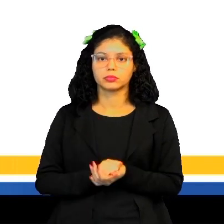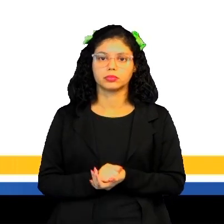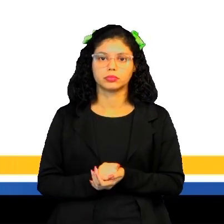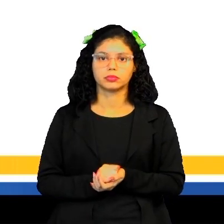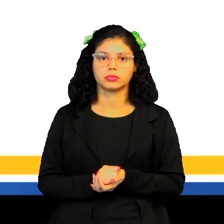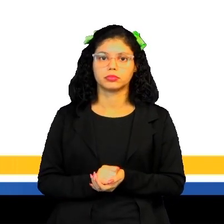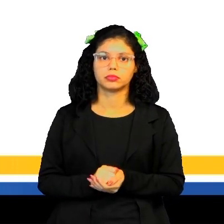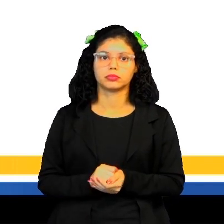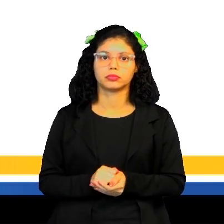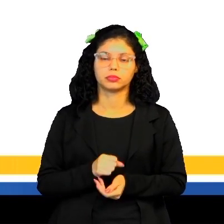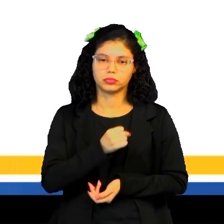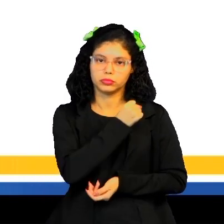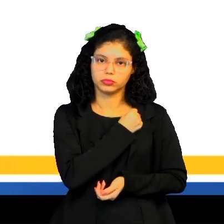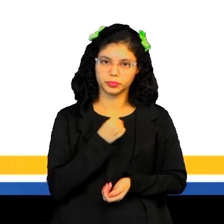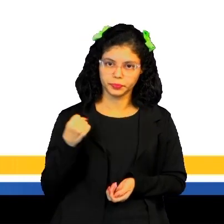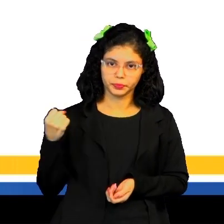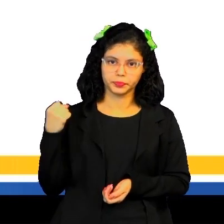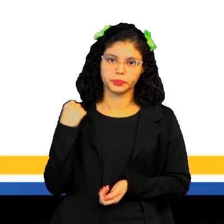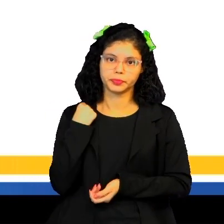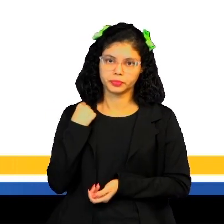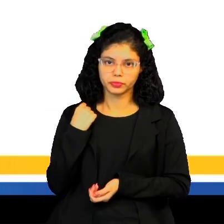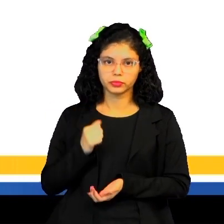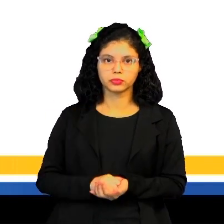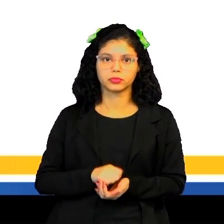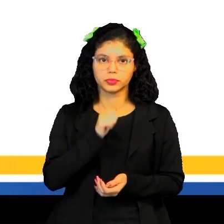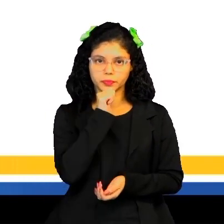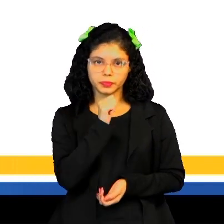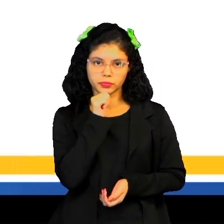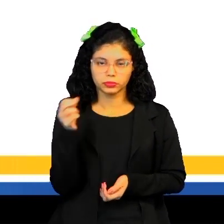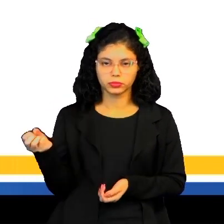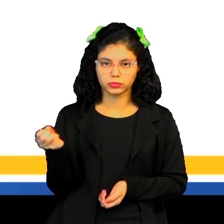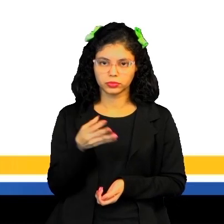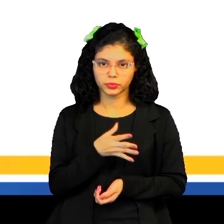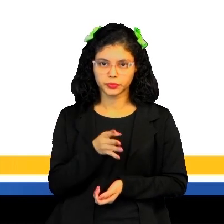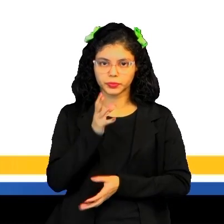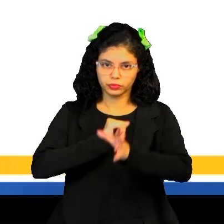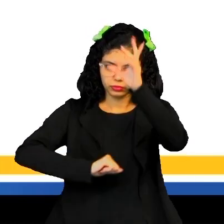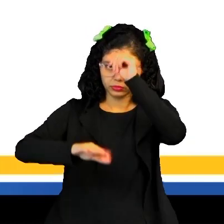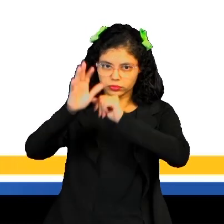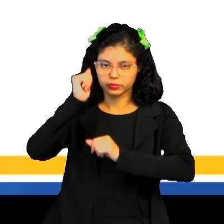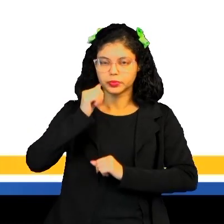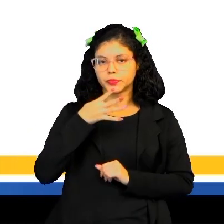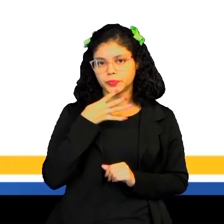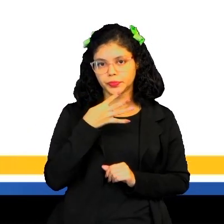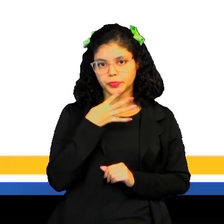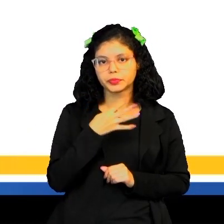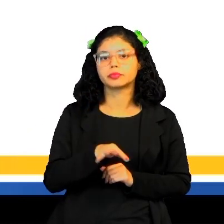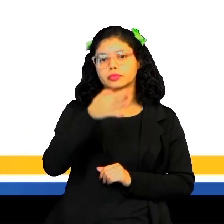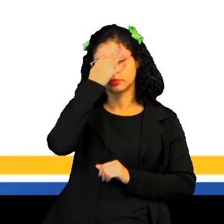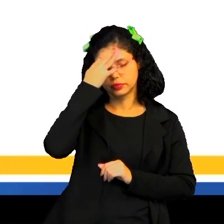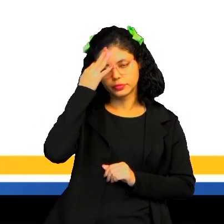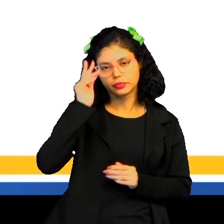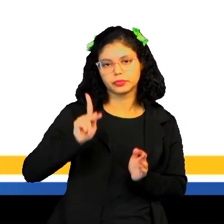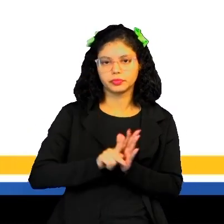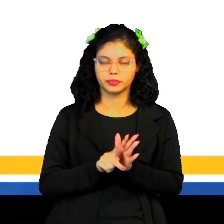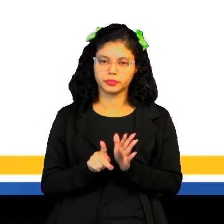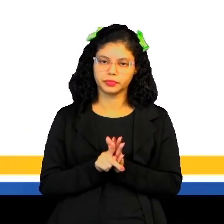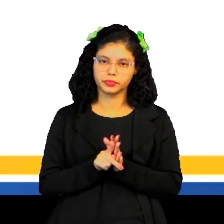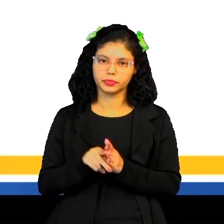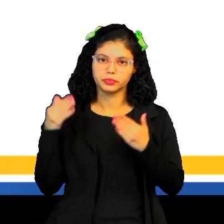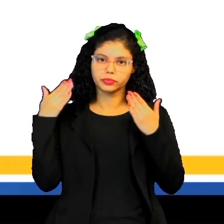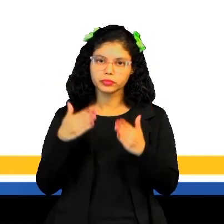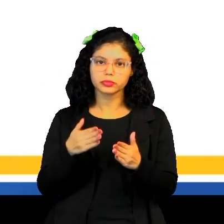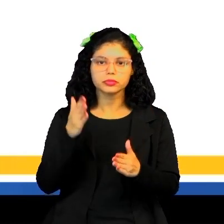o nome mais importante seja o Sócrates, que inaugura uma nova forma de conhecimento filosófico que destina-se,